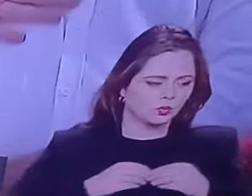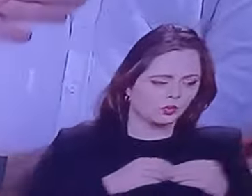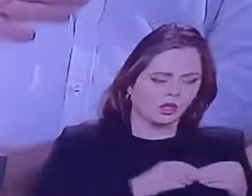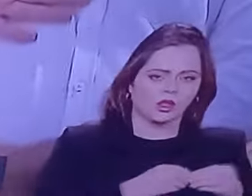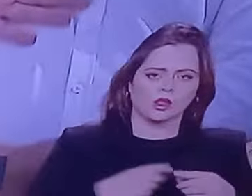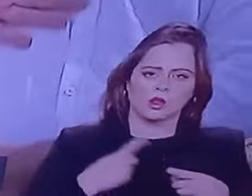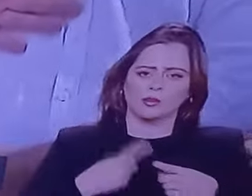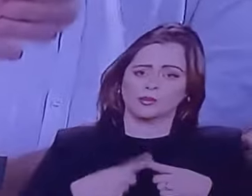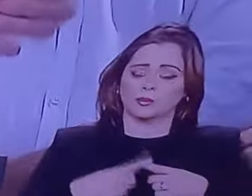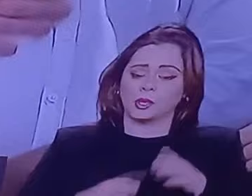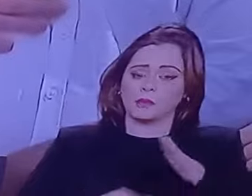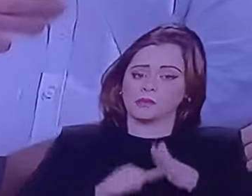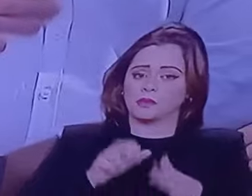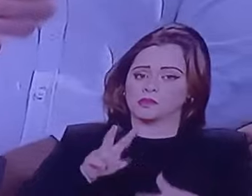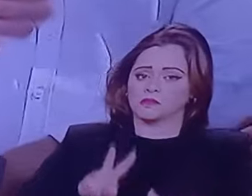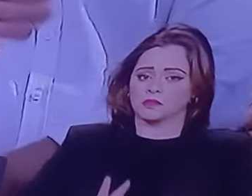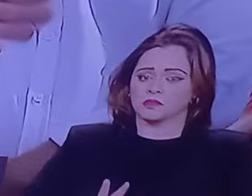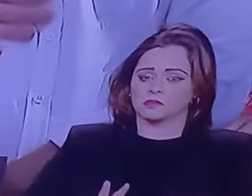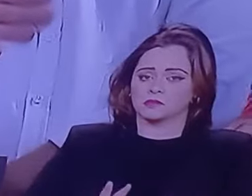porque é a primeira vez